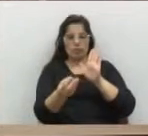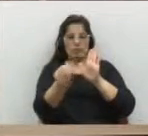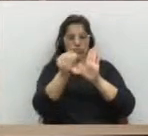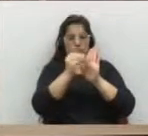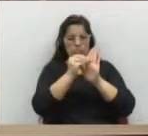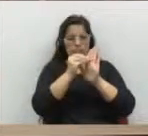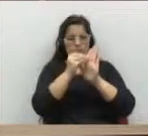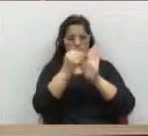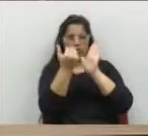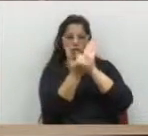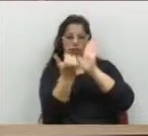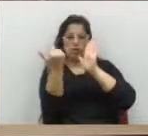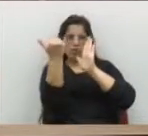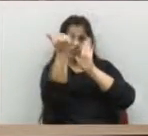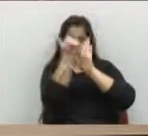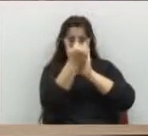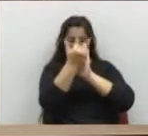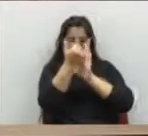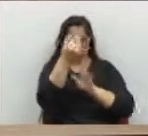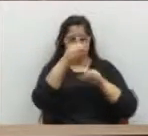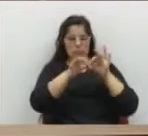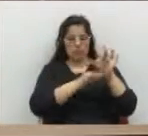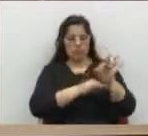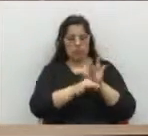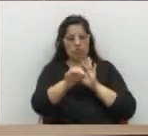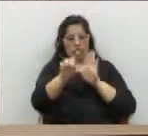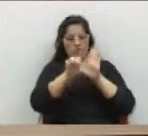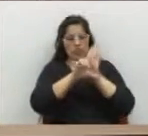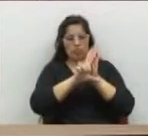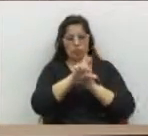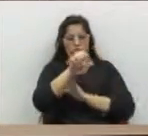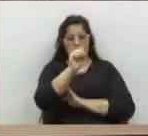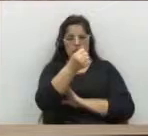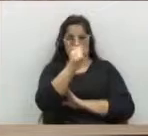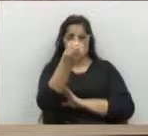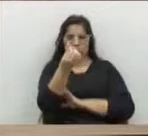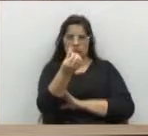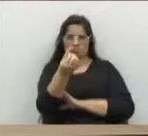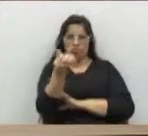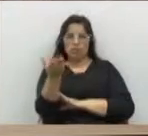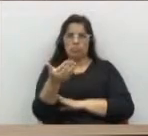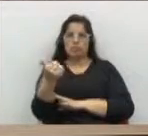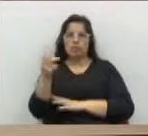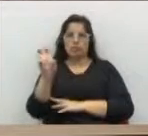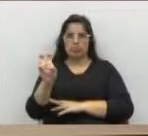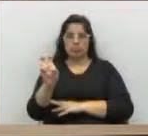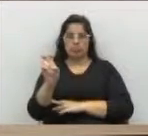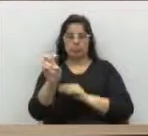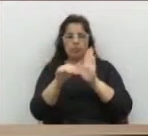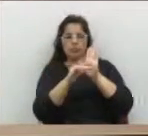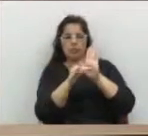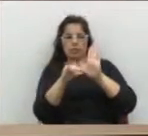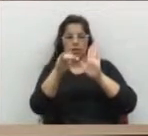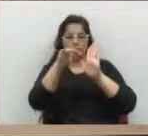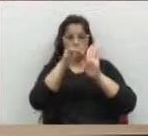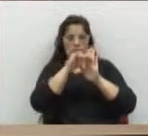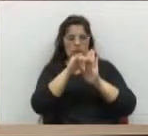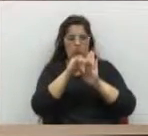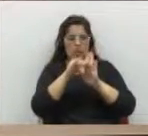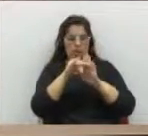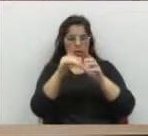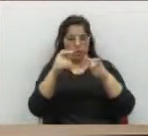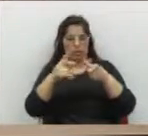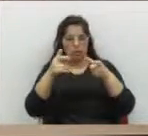ao projeto de lei 86/15. Autor, vereador José Eduardo Monteiro Júnior. Acrescenta-se onde couber